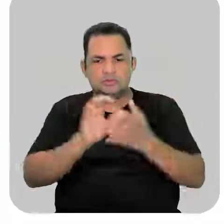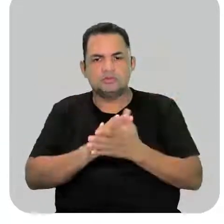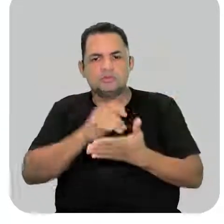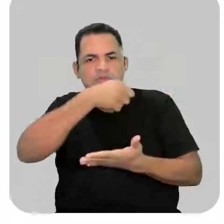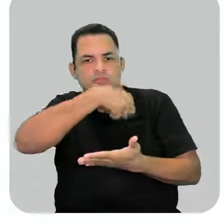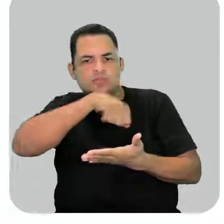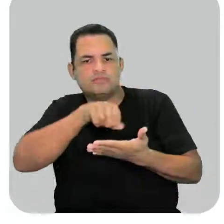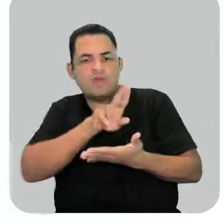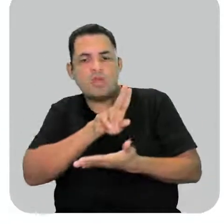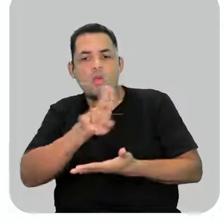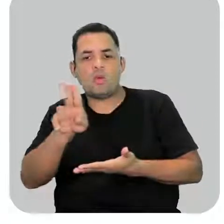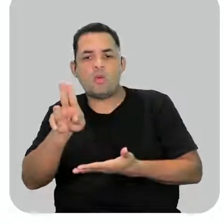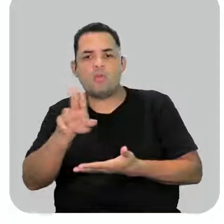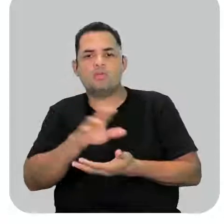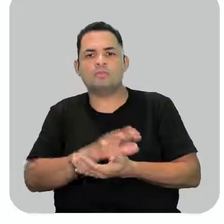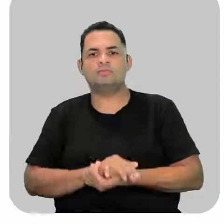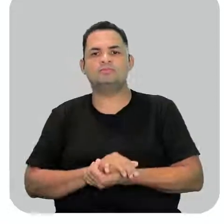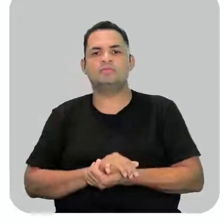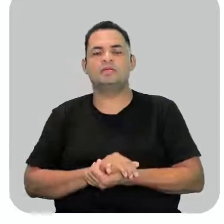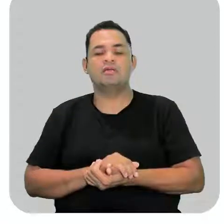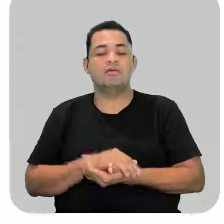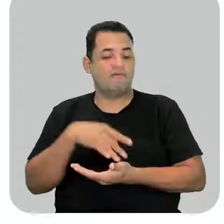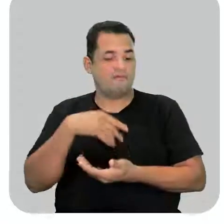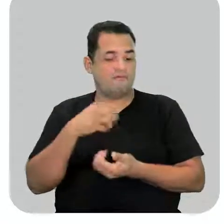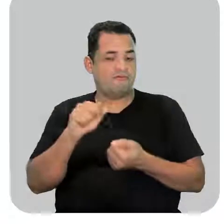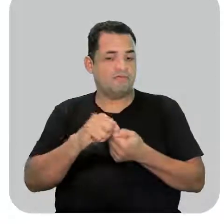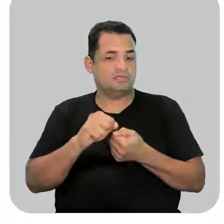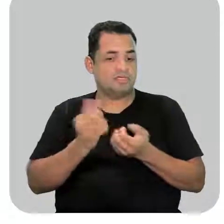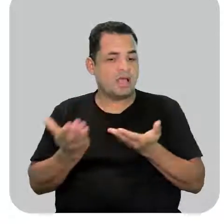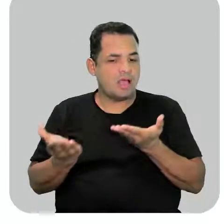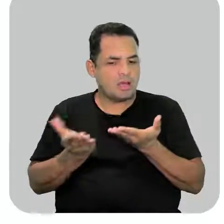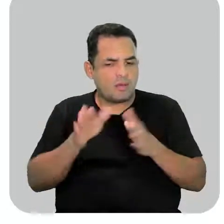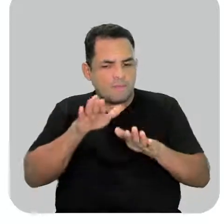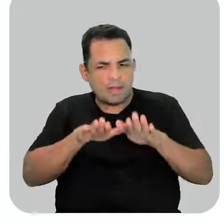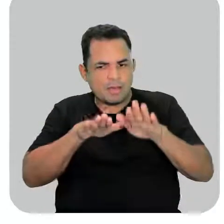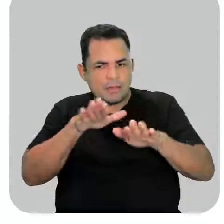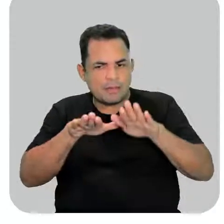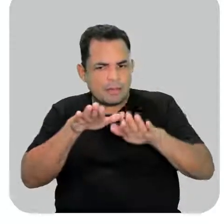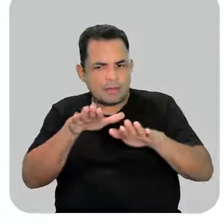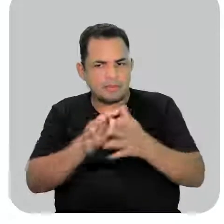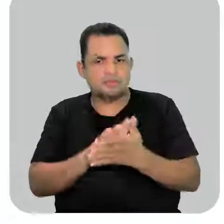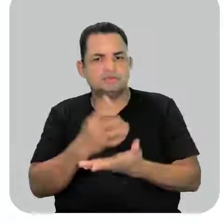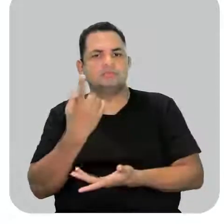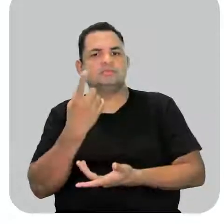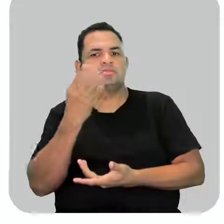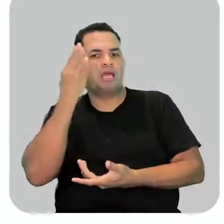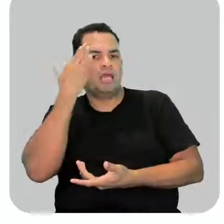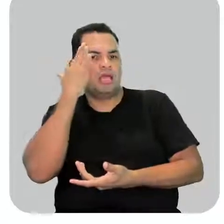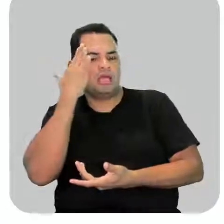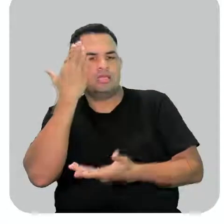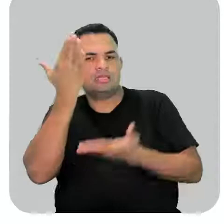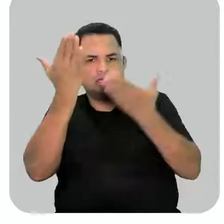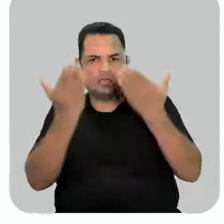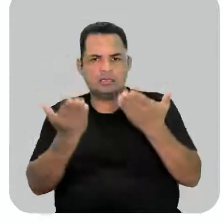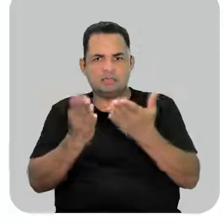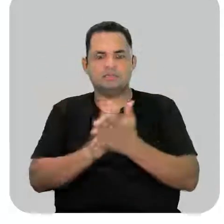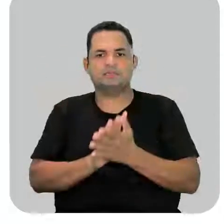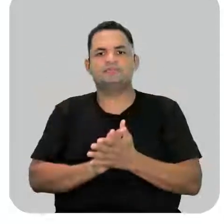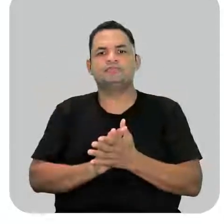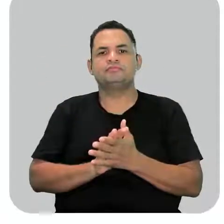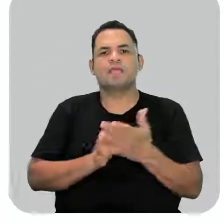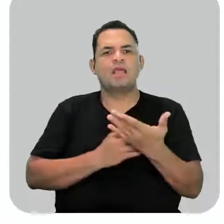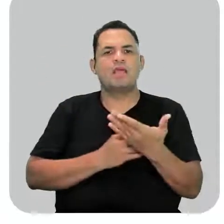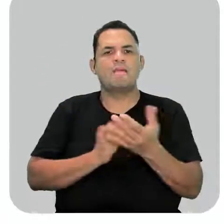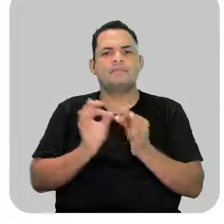E aí a gente vai fazer agora junto no passo a passo para você entender como é que monta. E isso serve, pessoal, para montagem